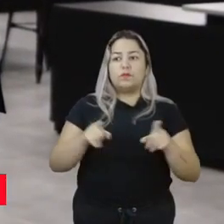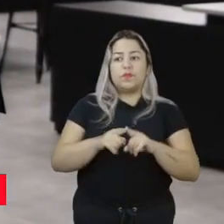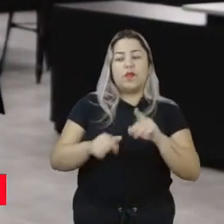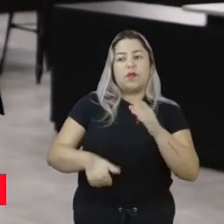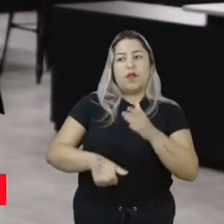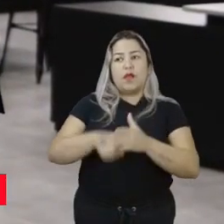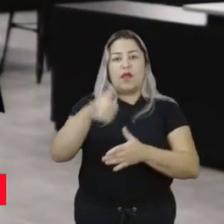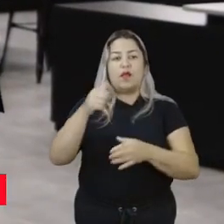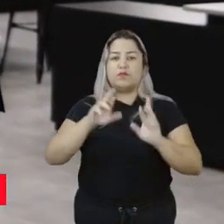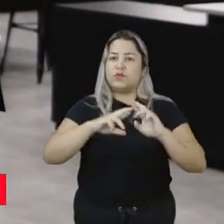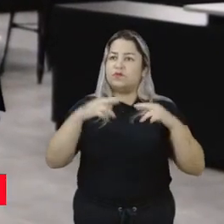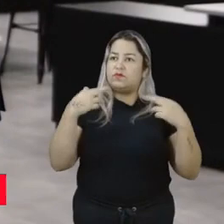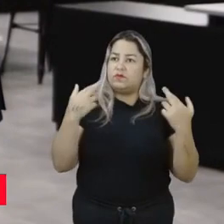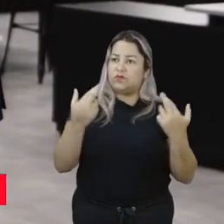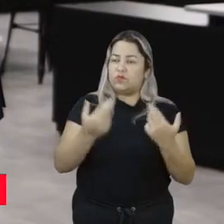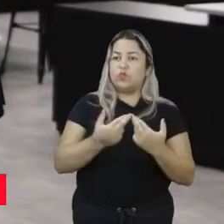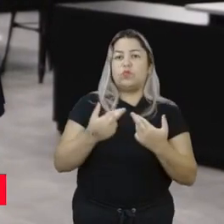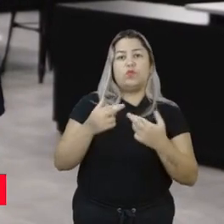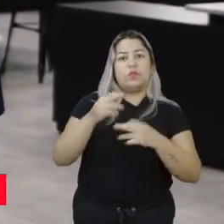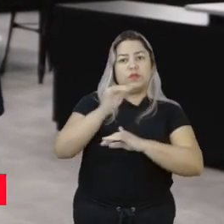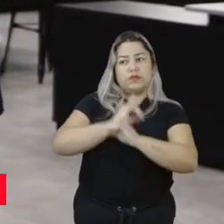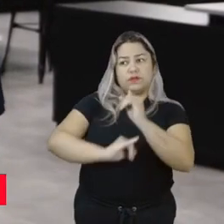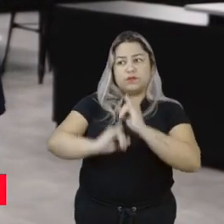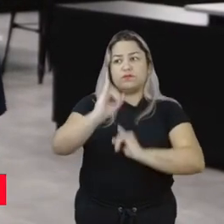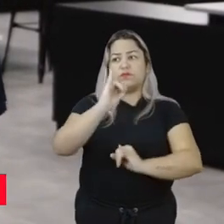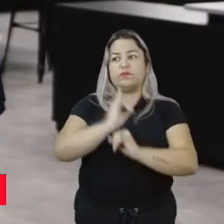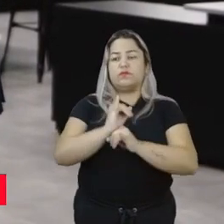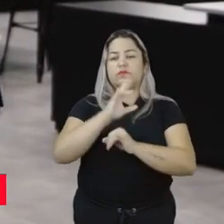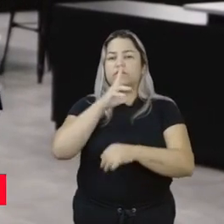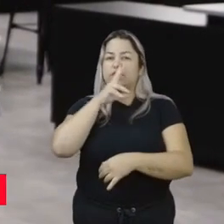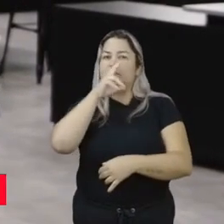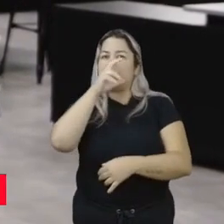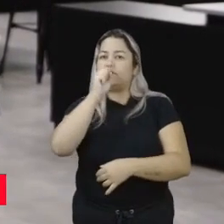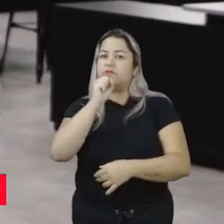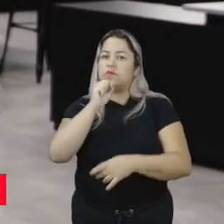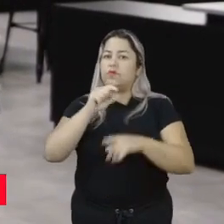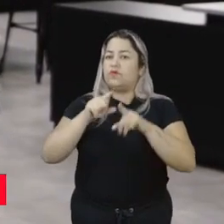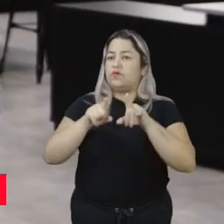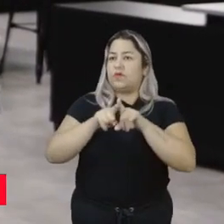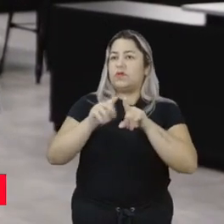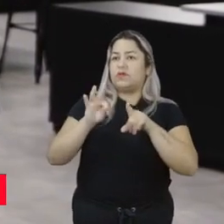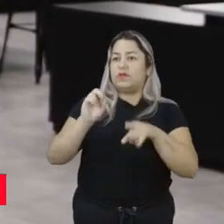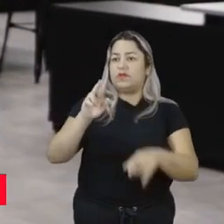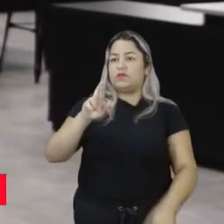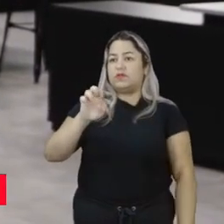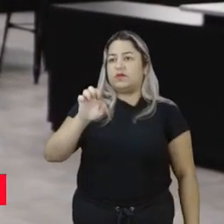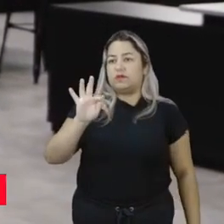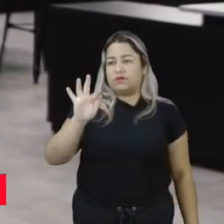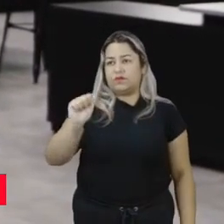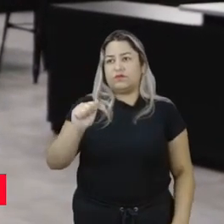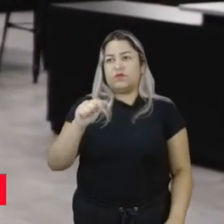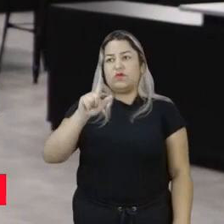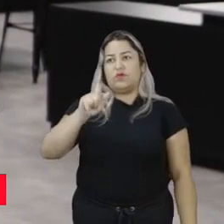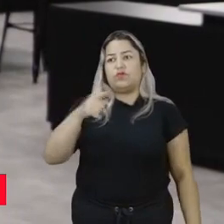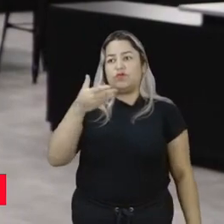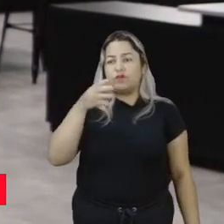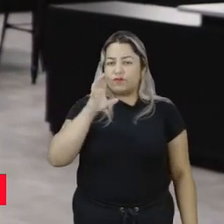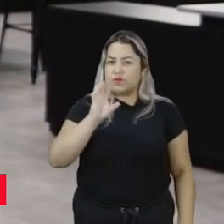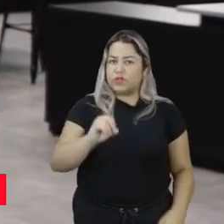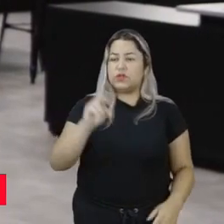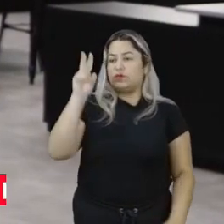primeira reunião virtual da Força Tarefa do G20. O